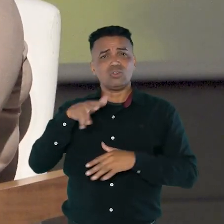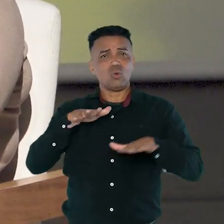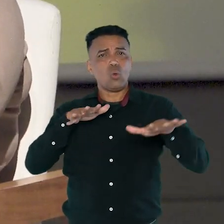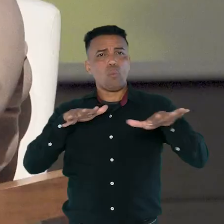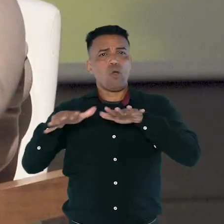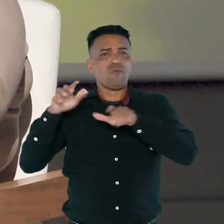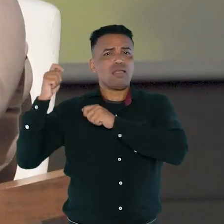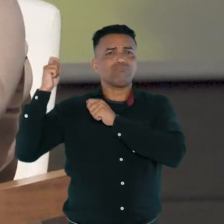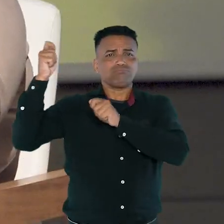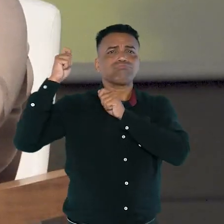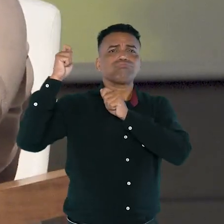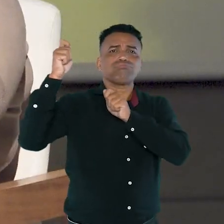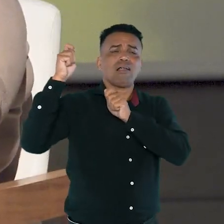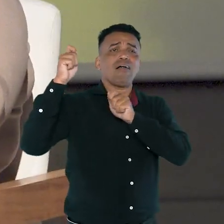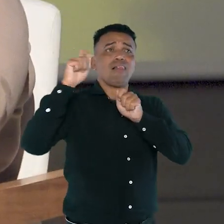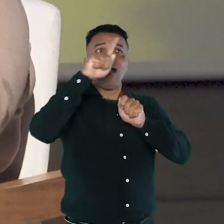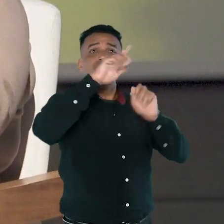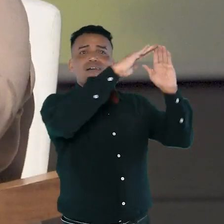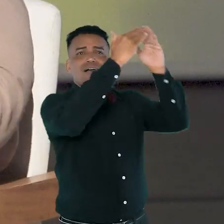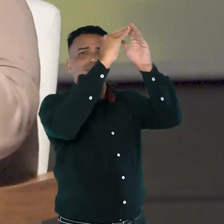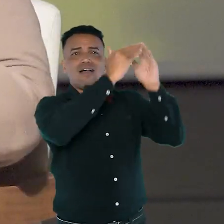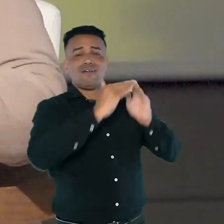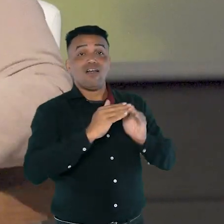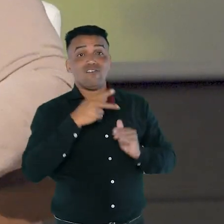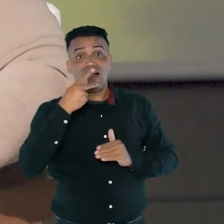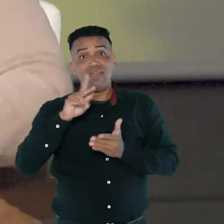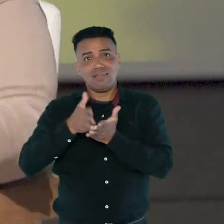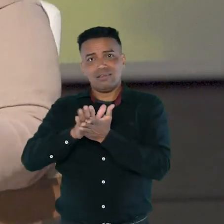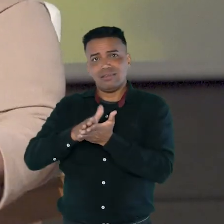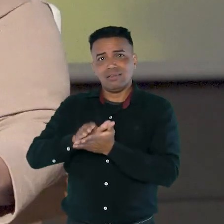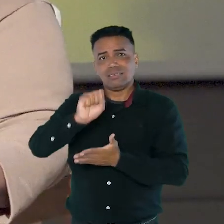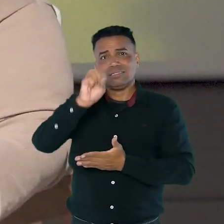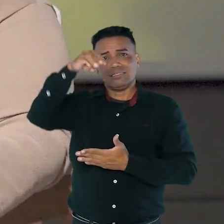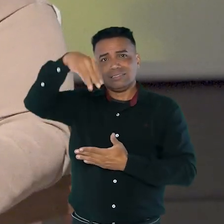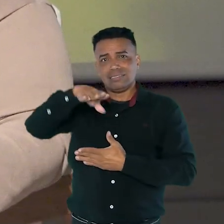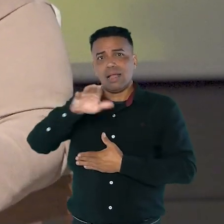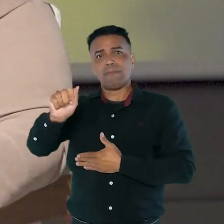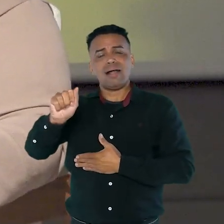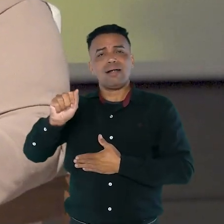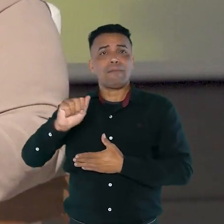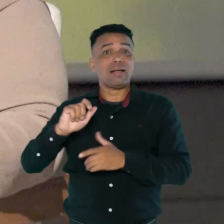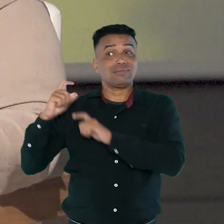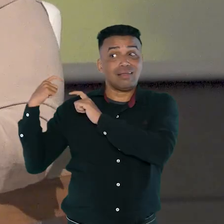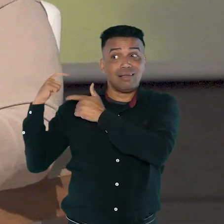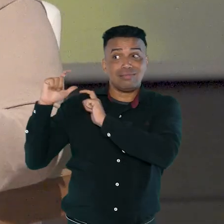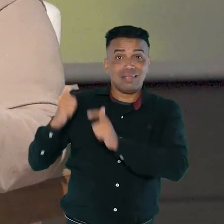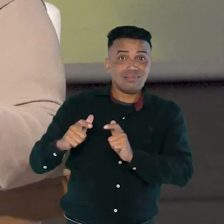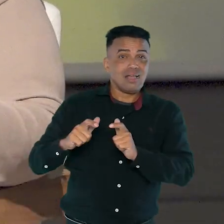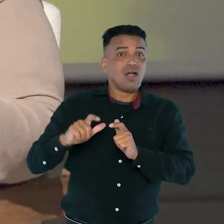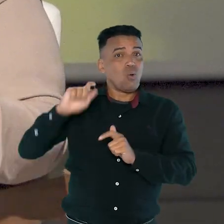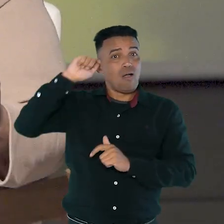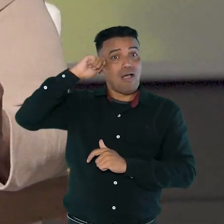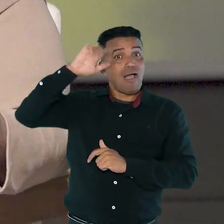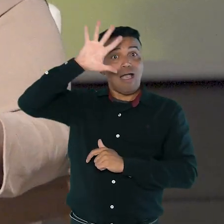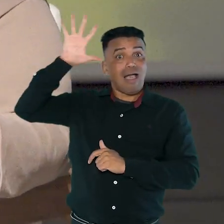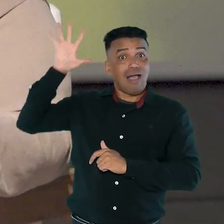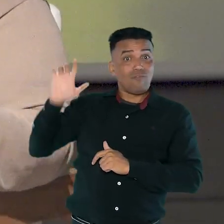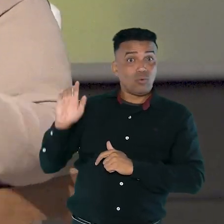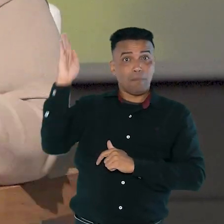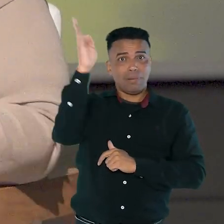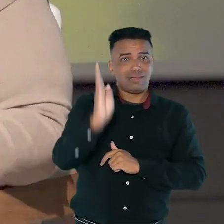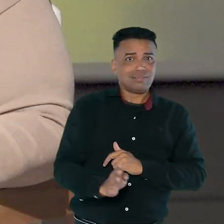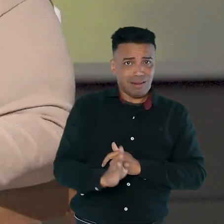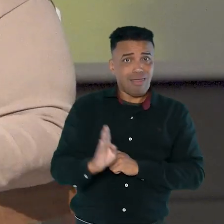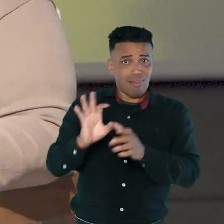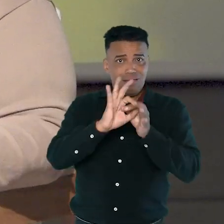periferia. Eu comentei a coisa do samba, mas todas as tradições afro-brasileiras estão abertas para quem quiser chegar, e